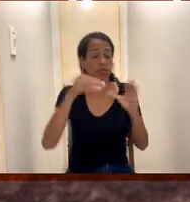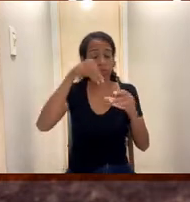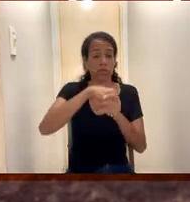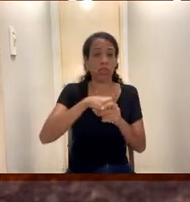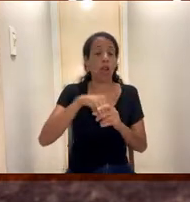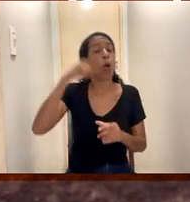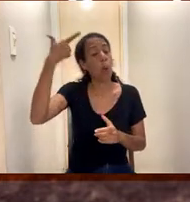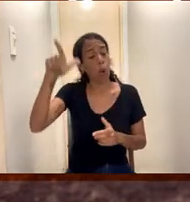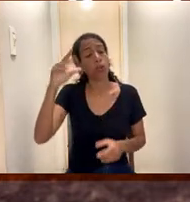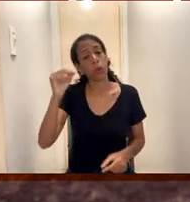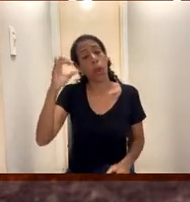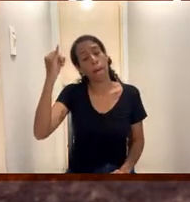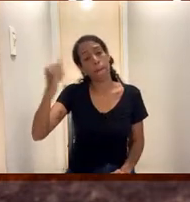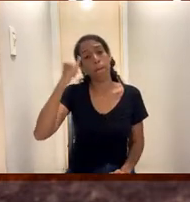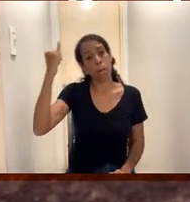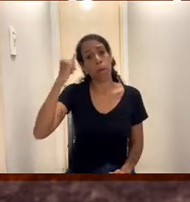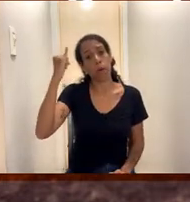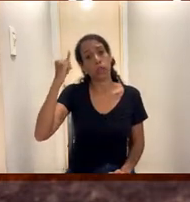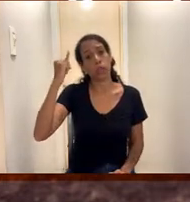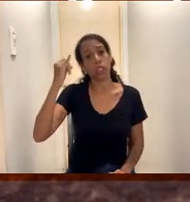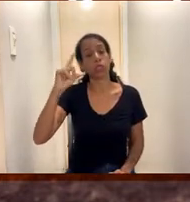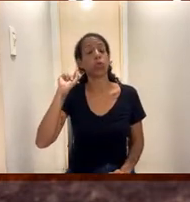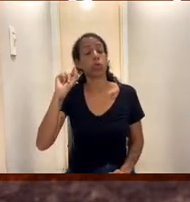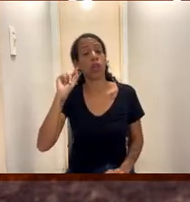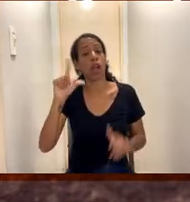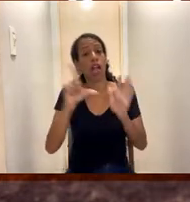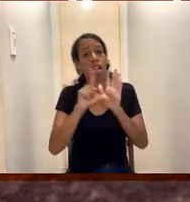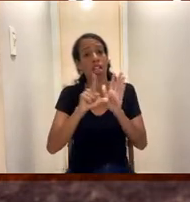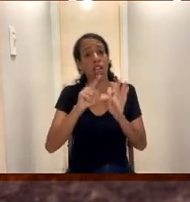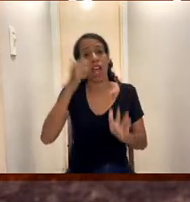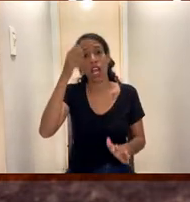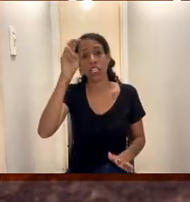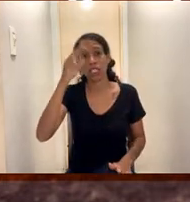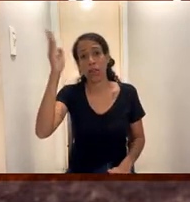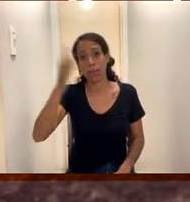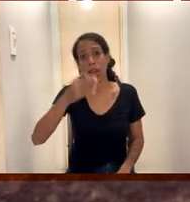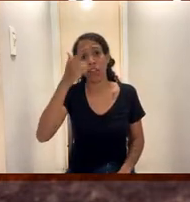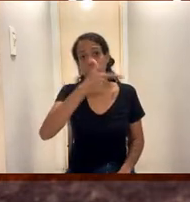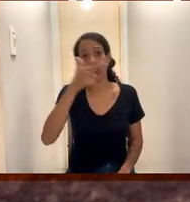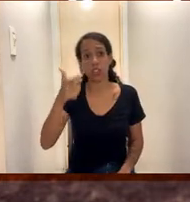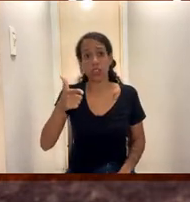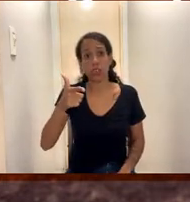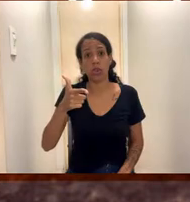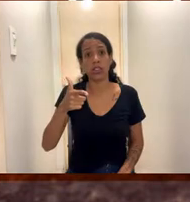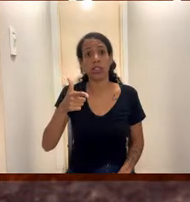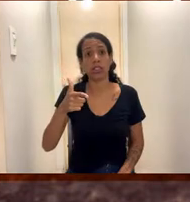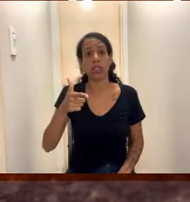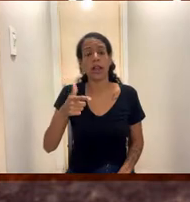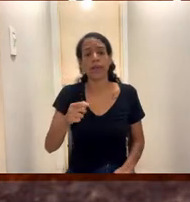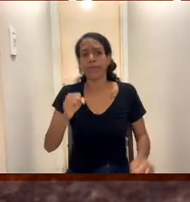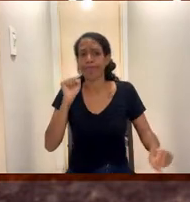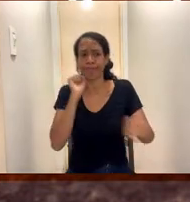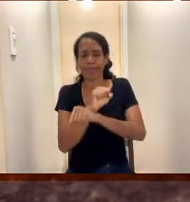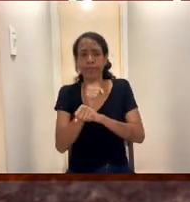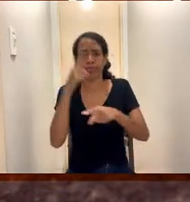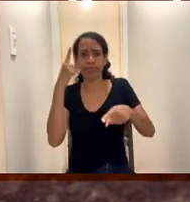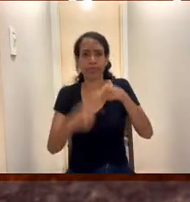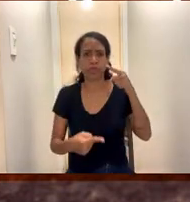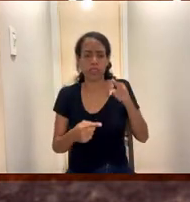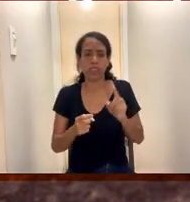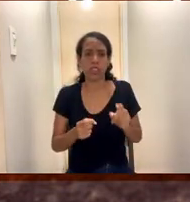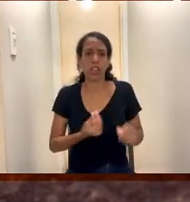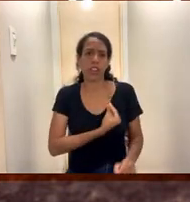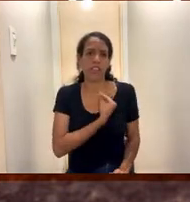aspecto importante é que a Resolução 15/2022, ela veda a prática ou a conivência